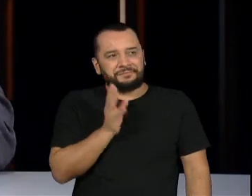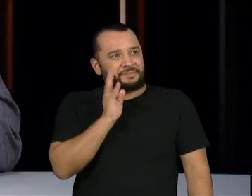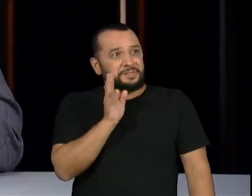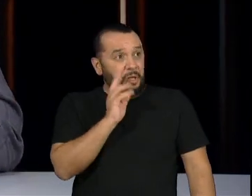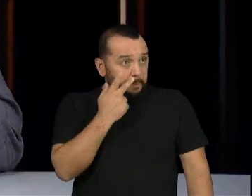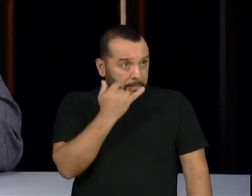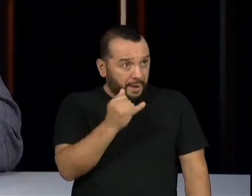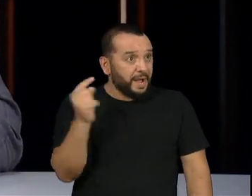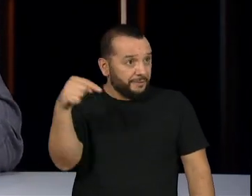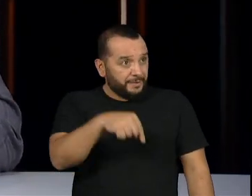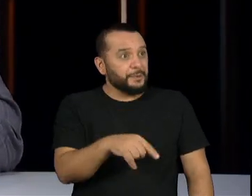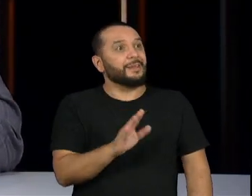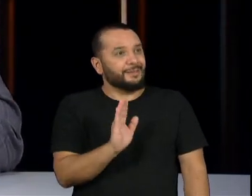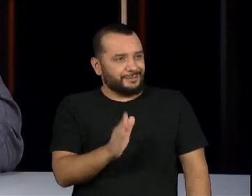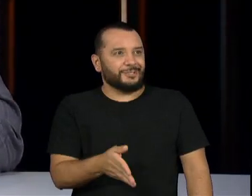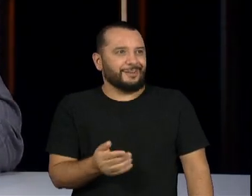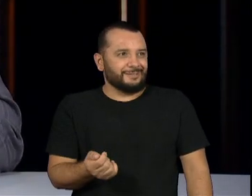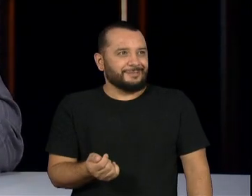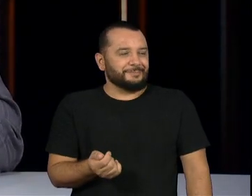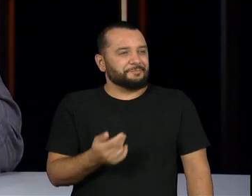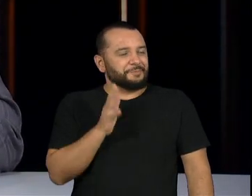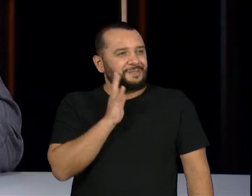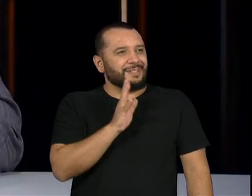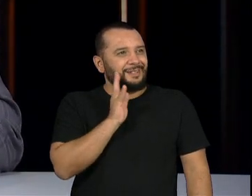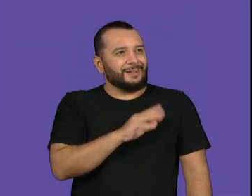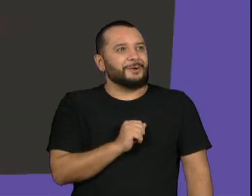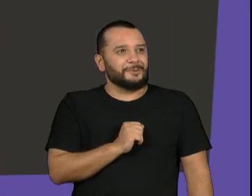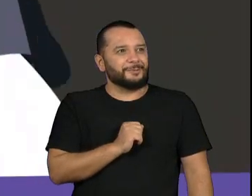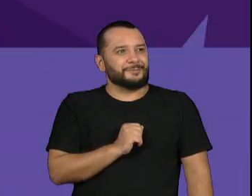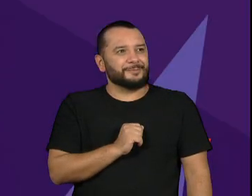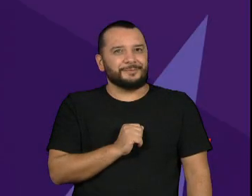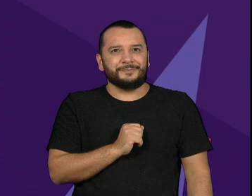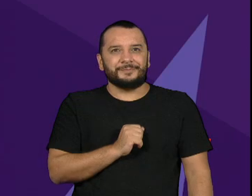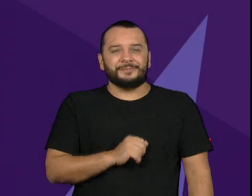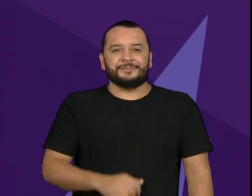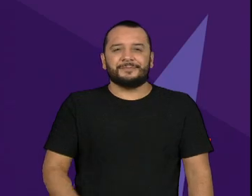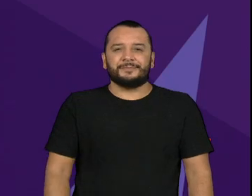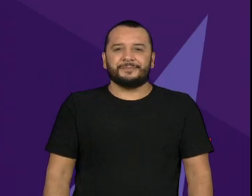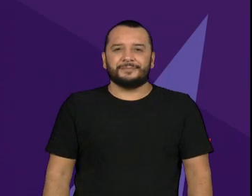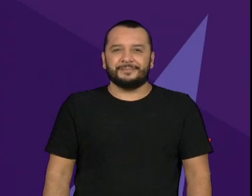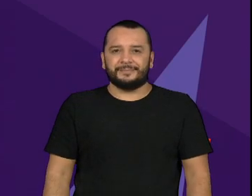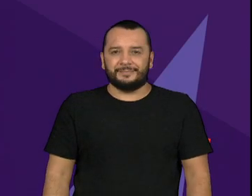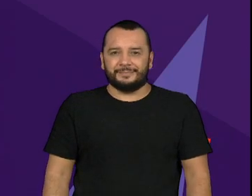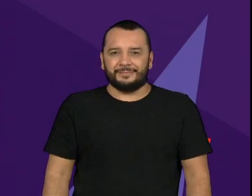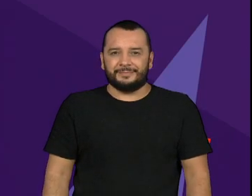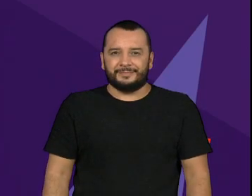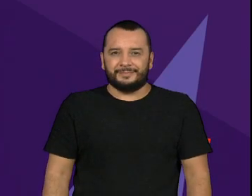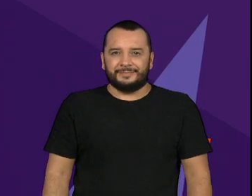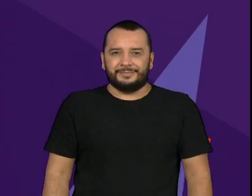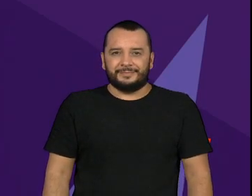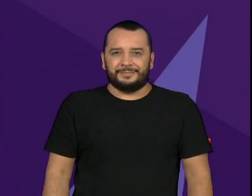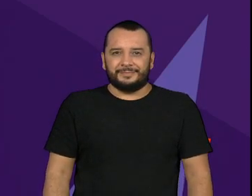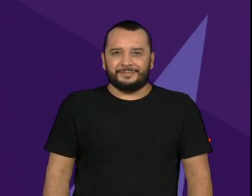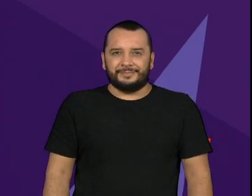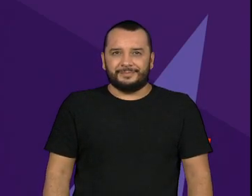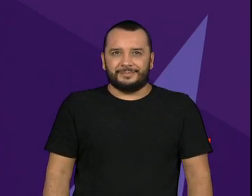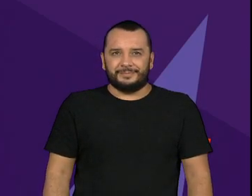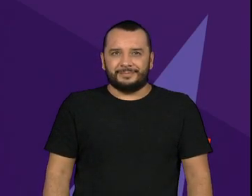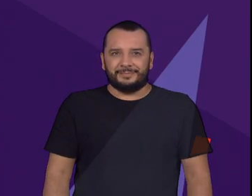aqui já, enfim, é muito legal ver isso. Happy guy. Oh, just a